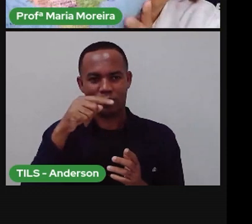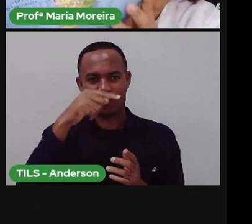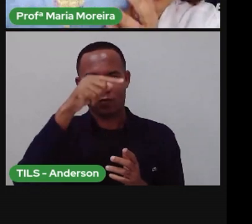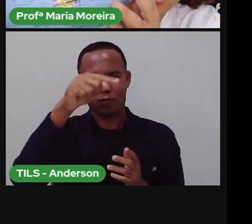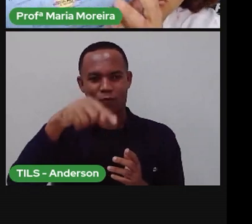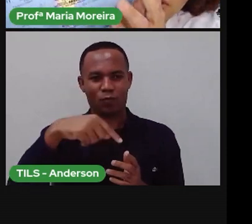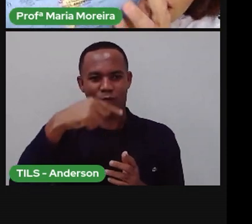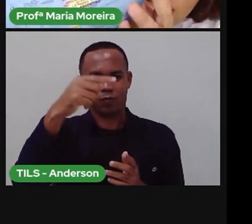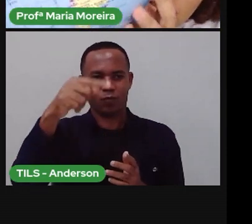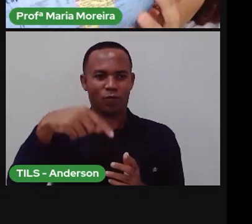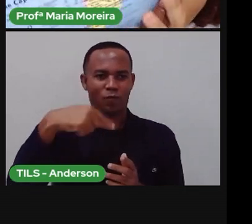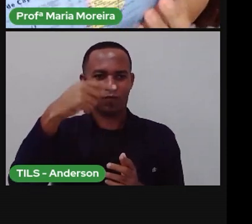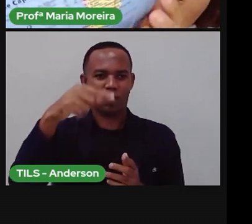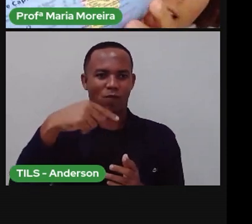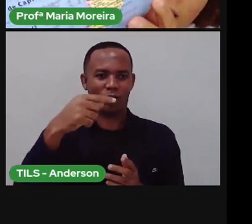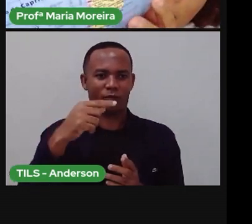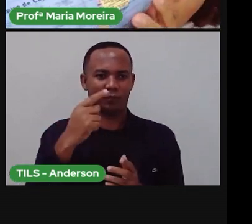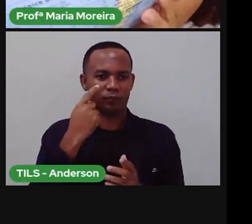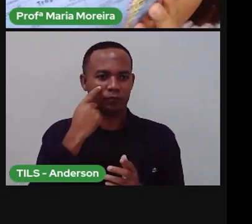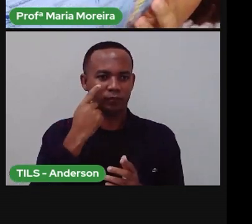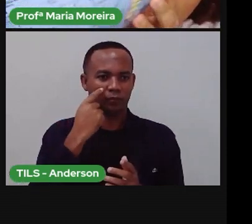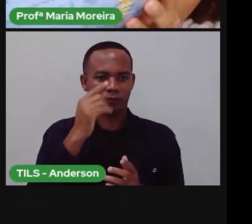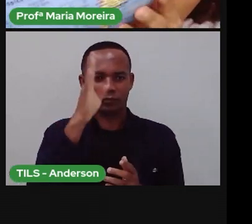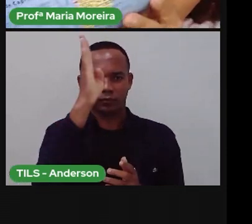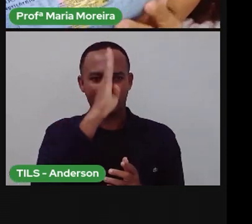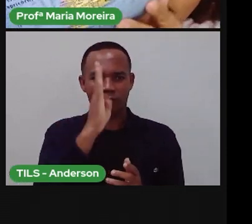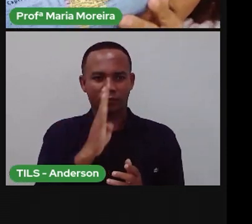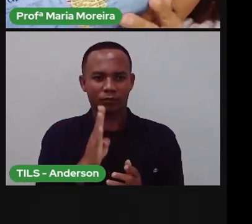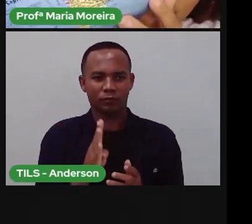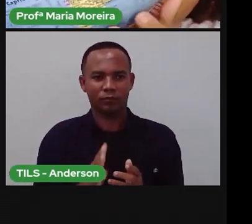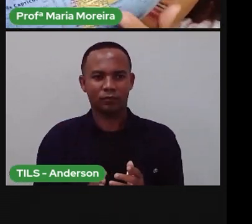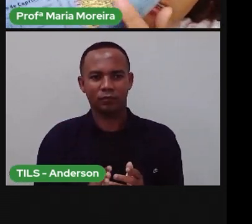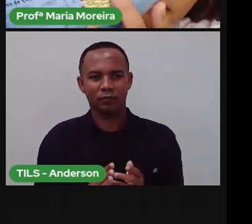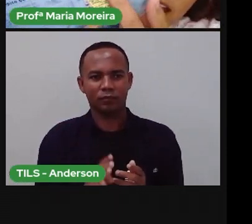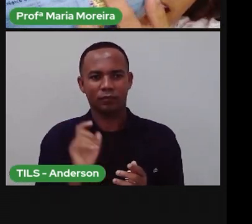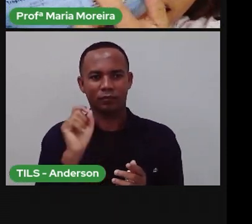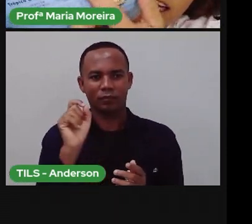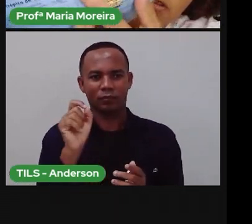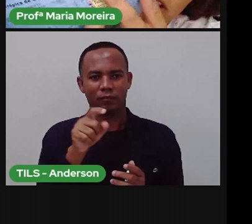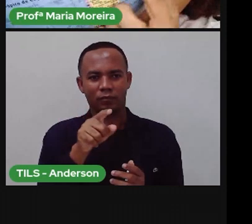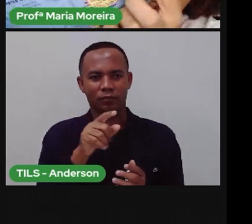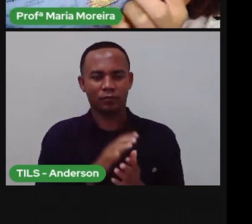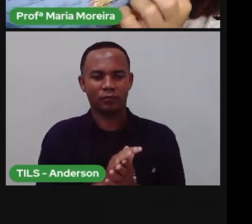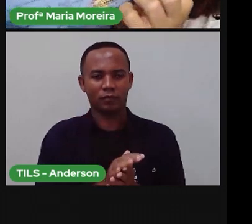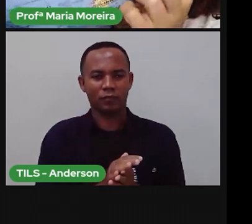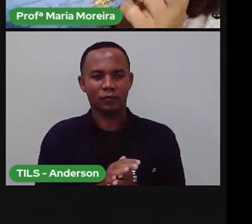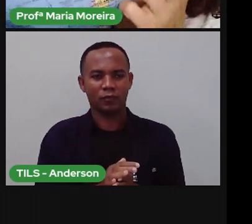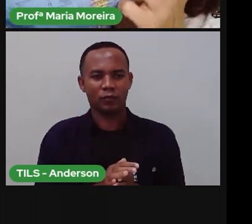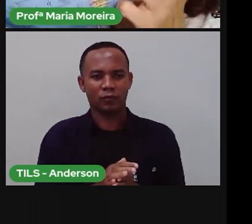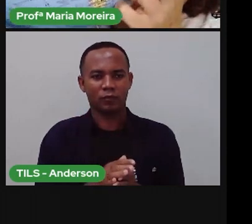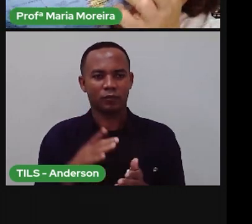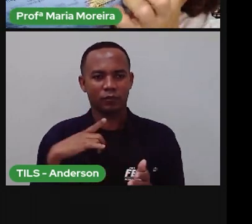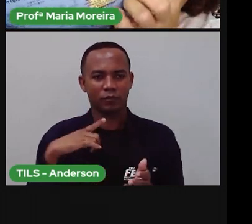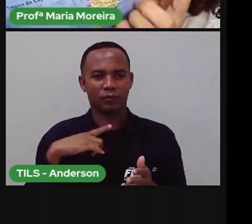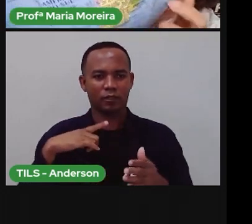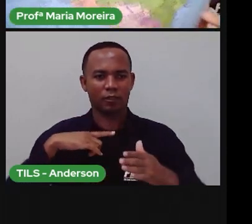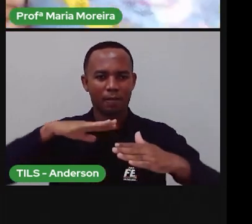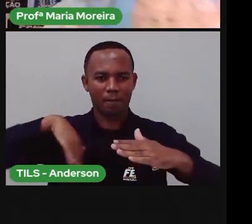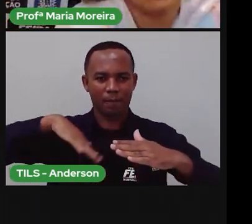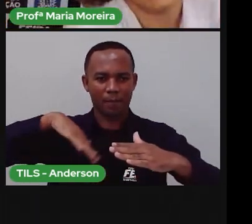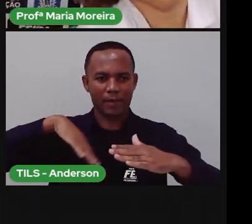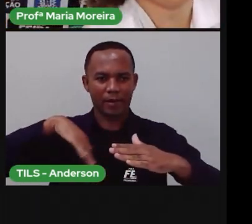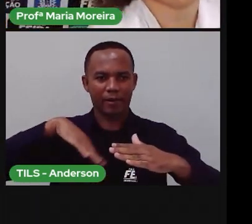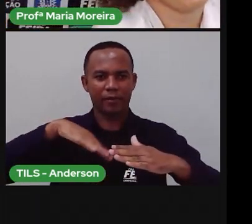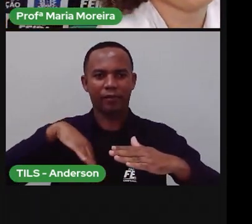virar, do Brasil, tá vendo que tem essa bordazinha aqui, ops, aqui ele forma o quê? As praias, tá vendo?